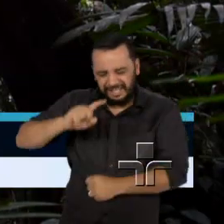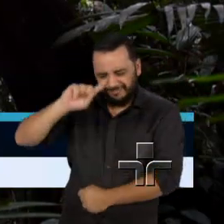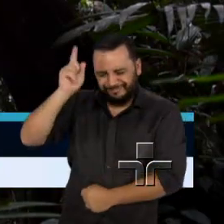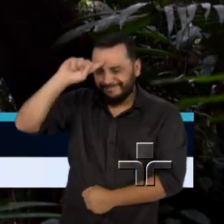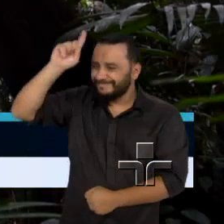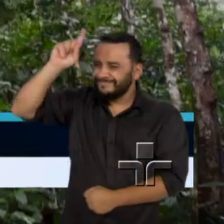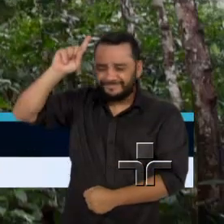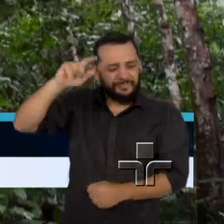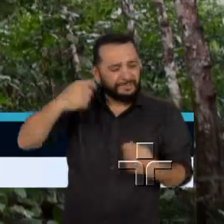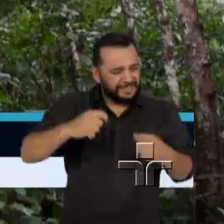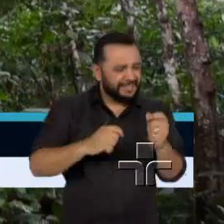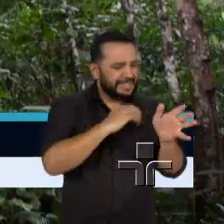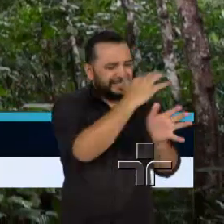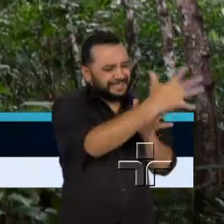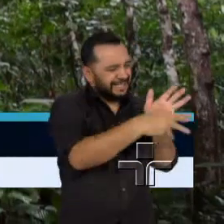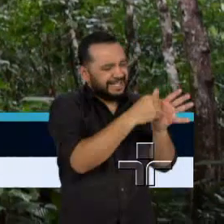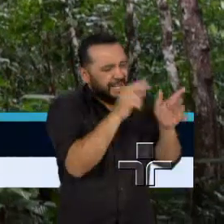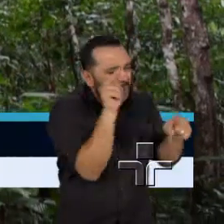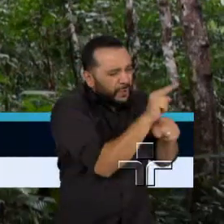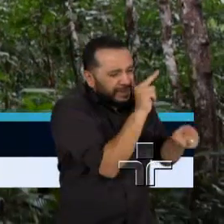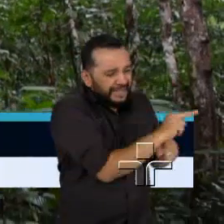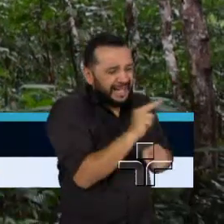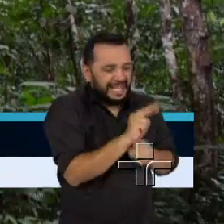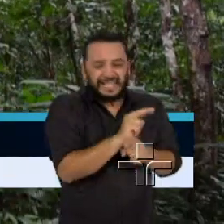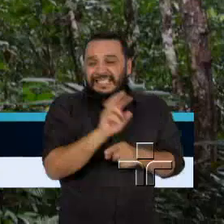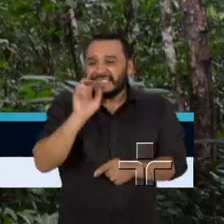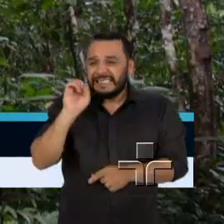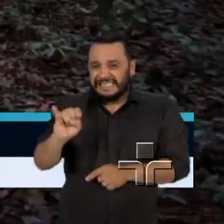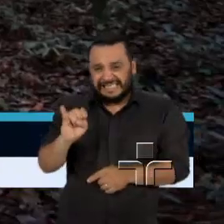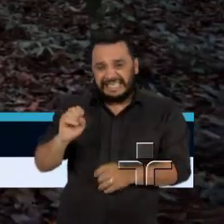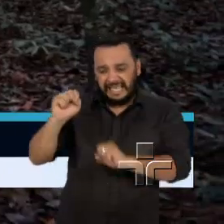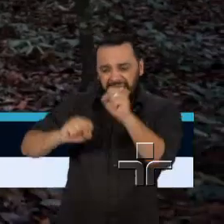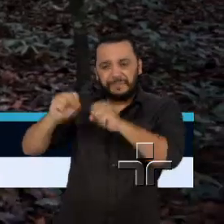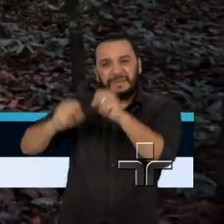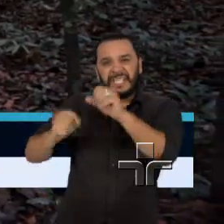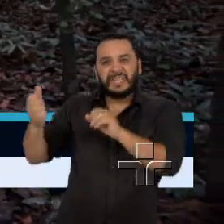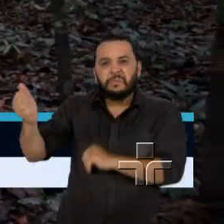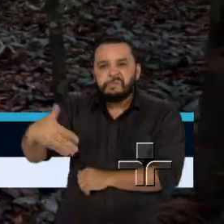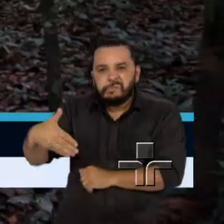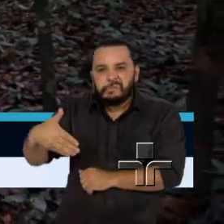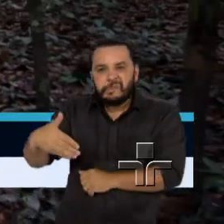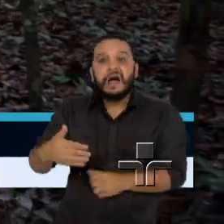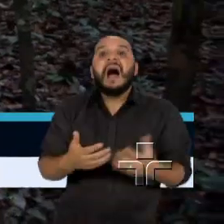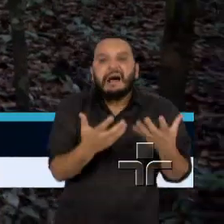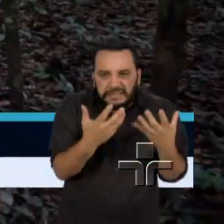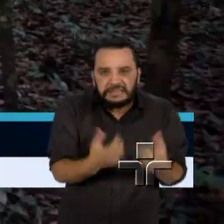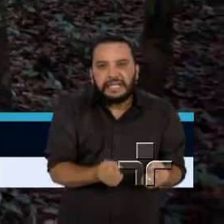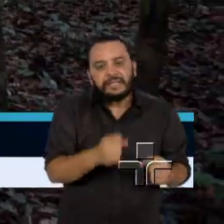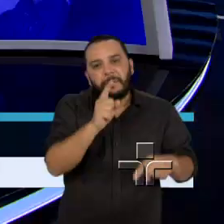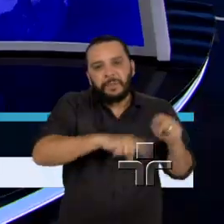muita baixa qualidade é que aceitarão esse tipo de produto.